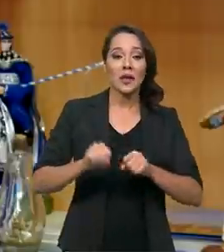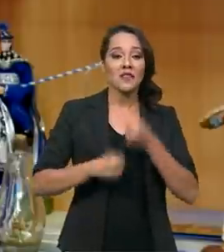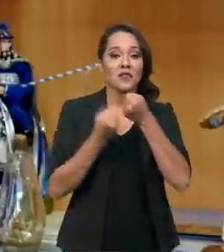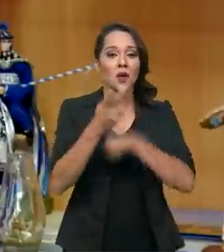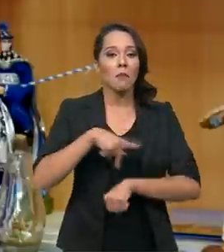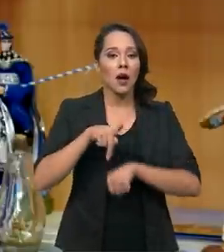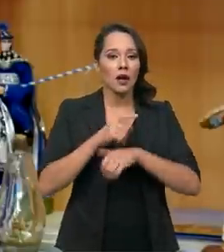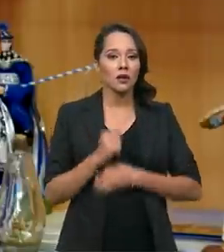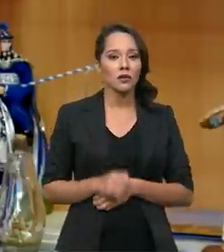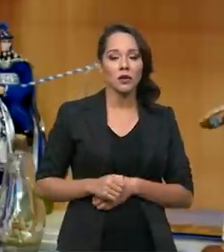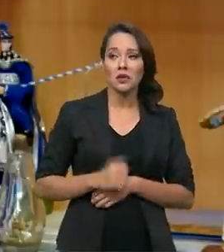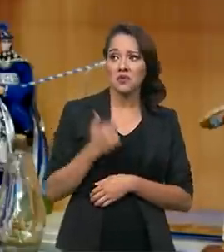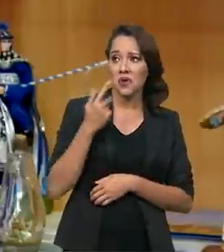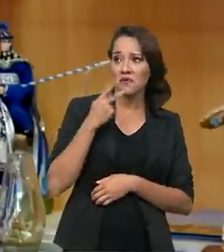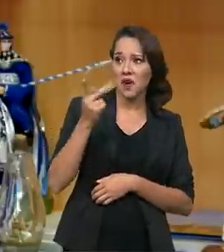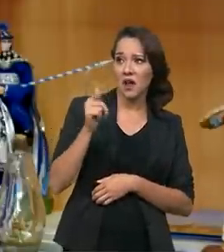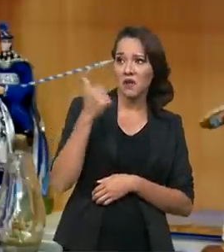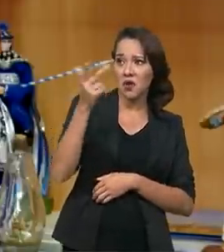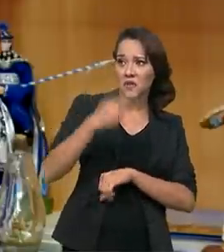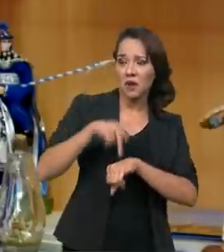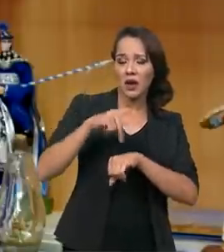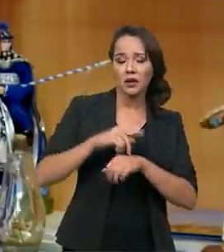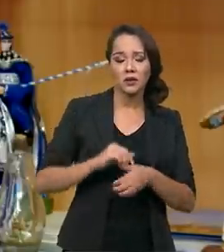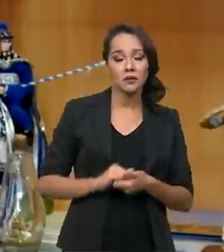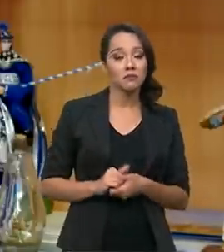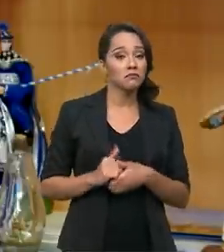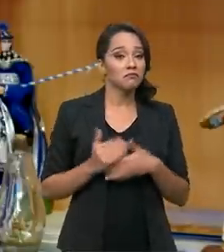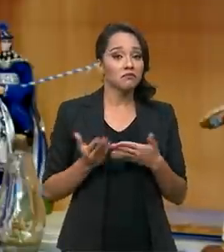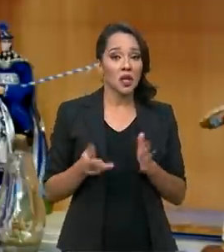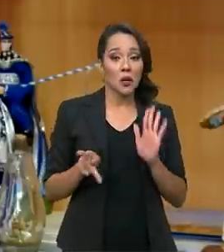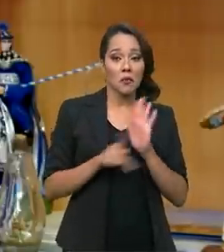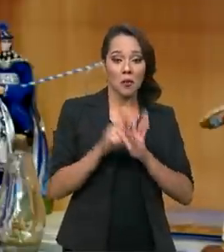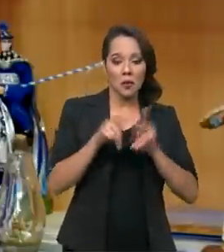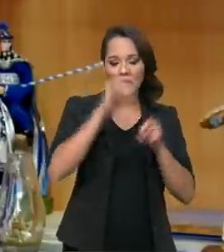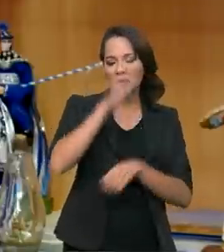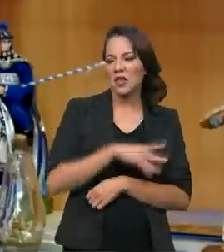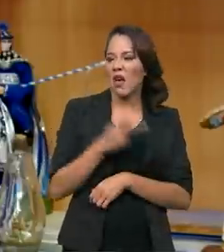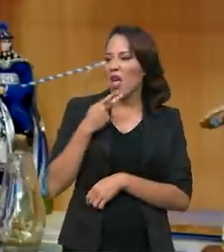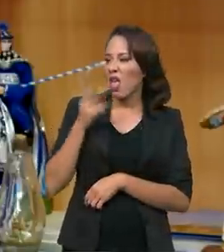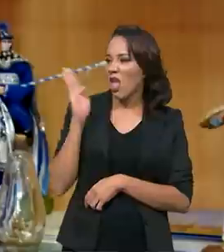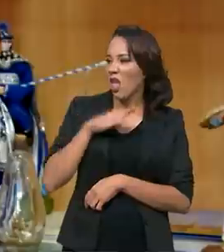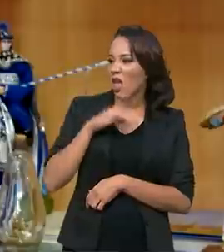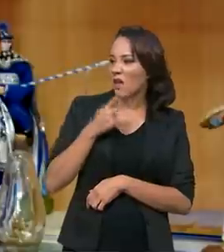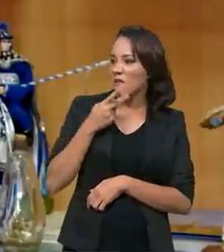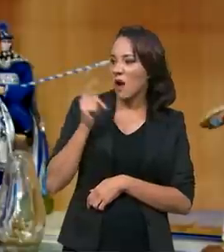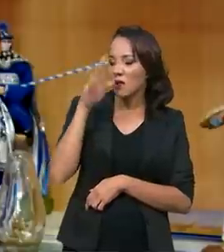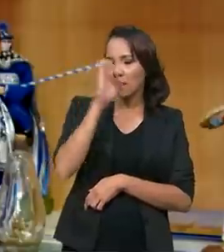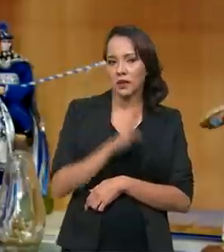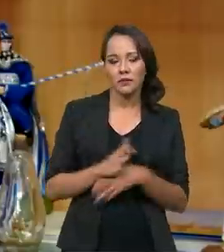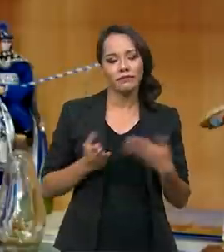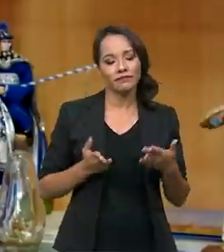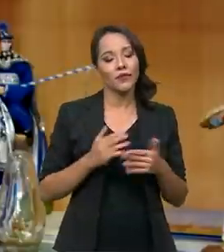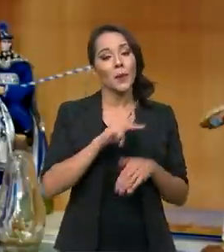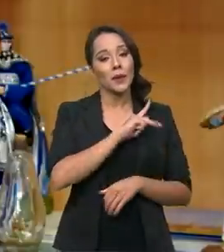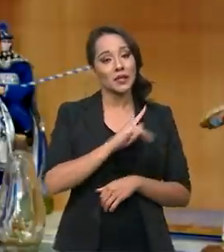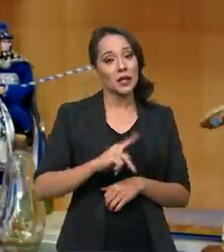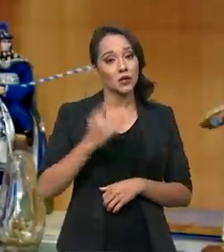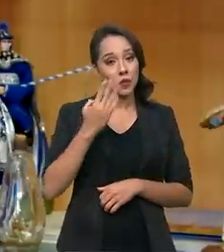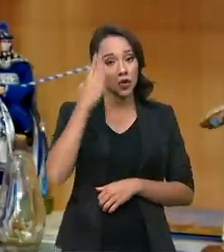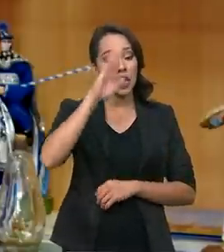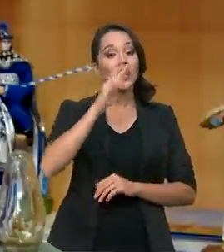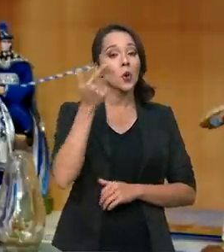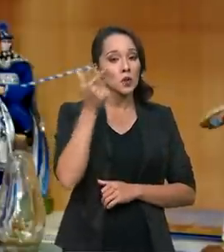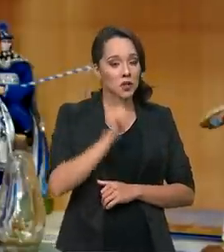defender o País do que falam lá fora e o próprio brasileiro fala mal do Brasil mas está mudando Presidente bolsonaro está